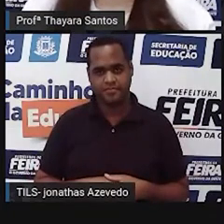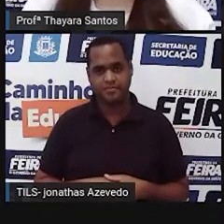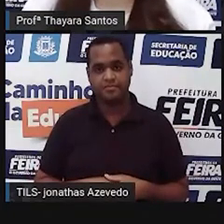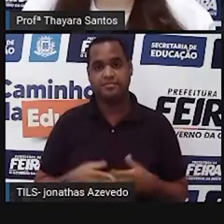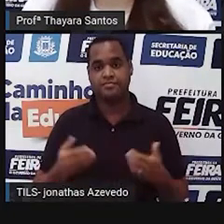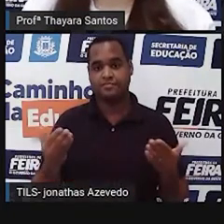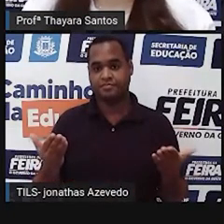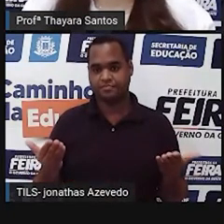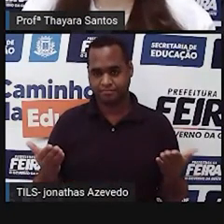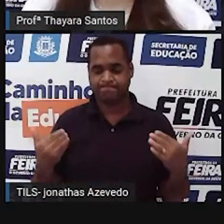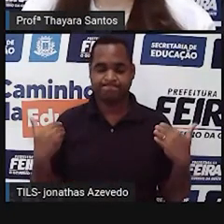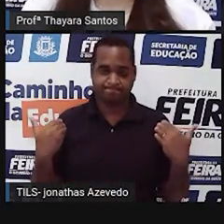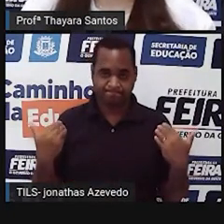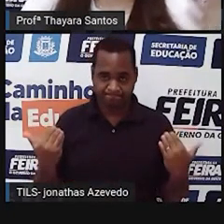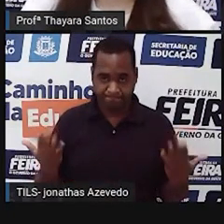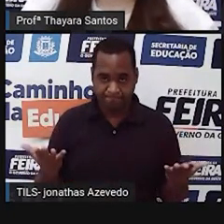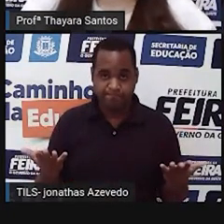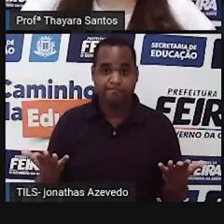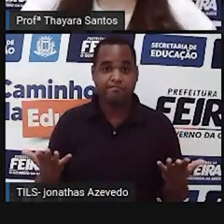Então,